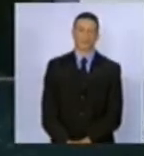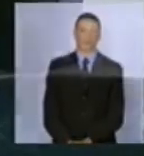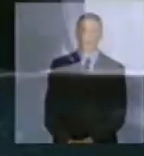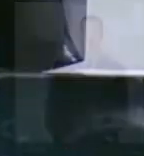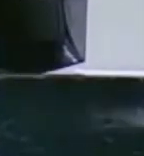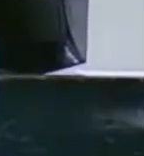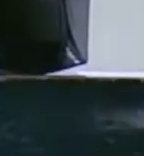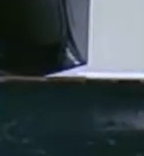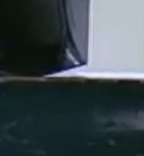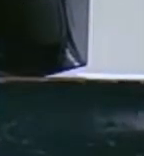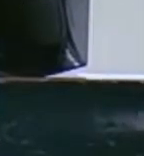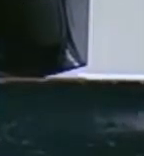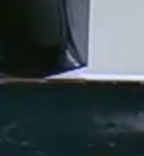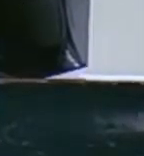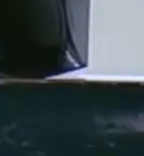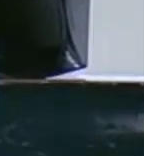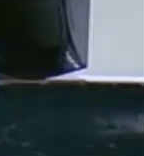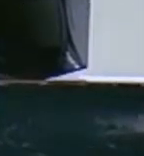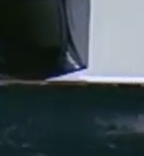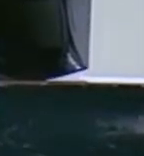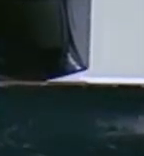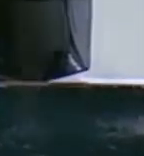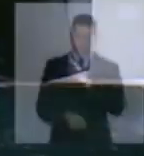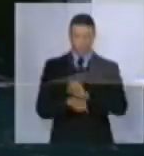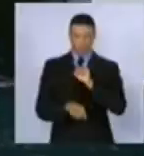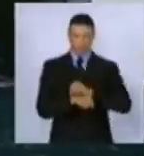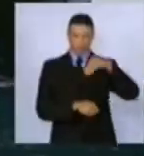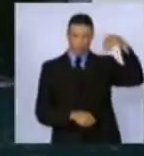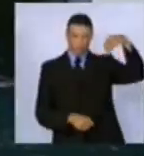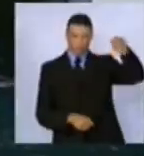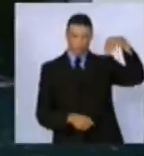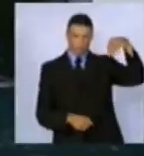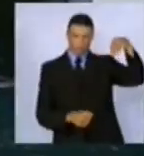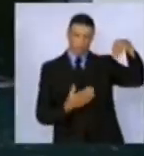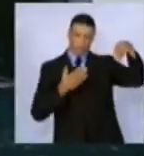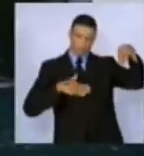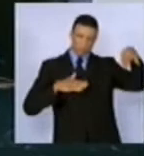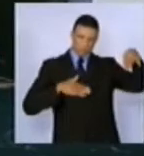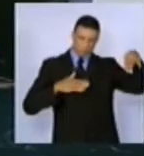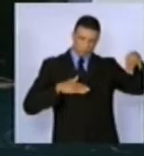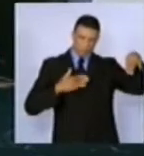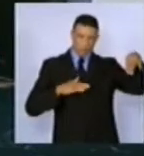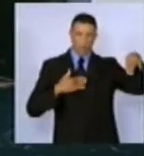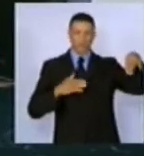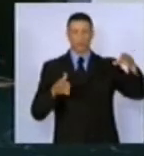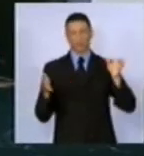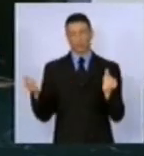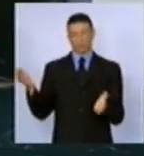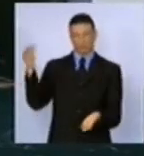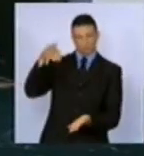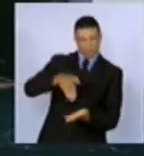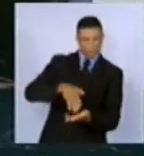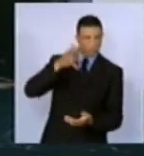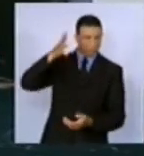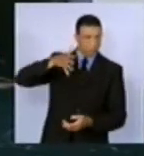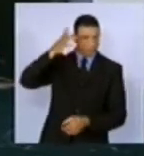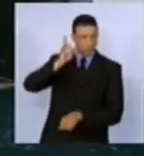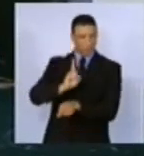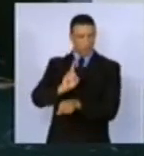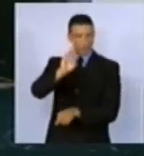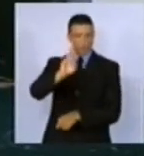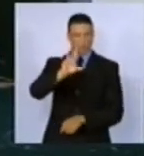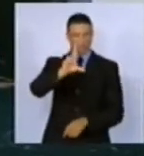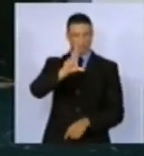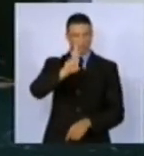agora a última exposição dessa primeira parte que foi vamos fazer o pequeno intervalo Dr Luiz gylvan Meira